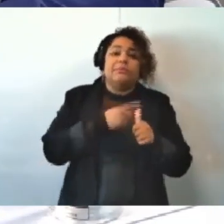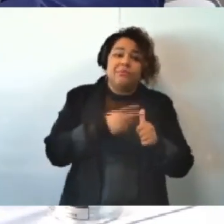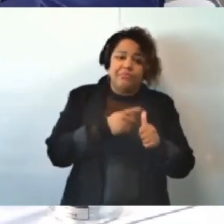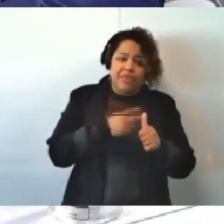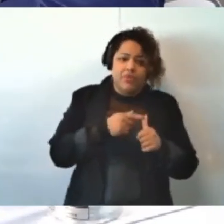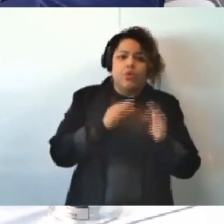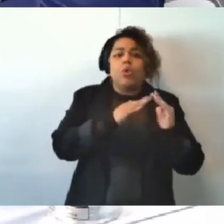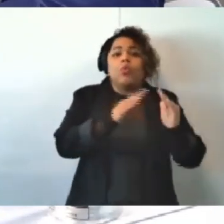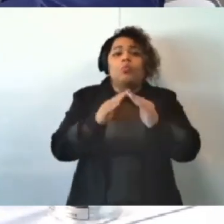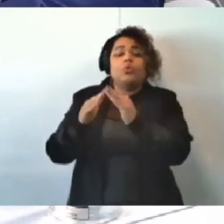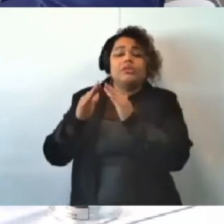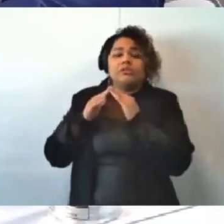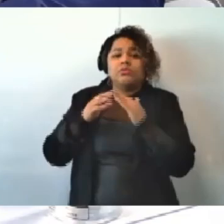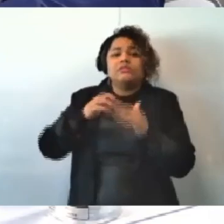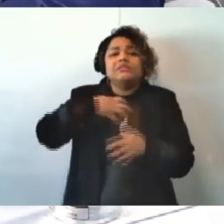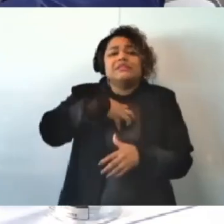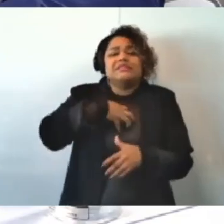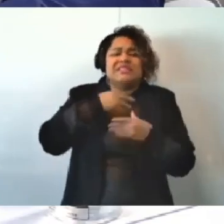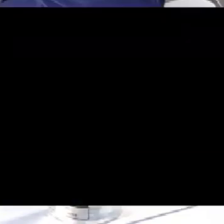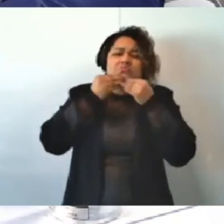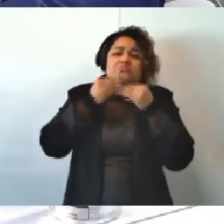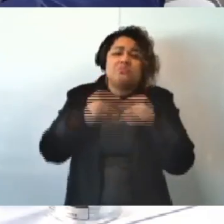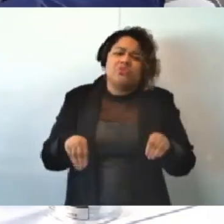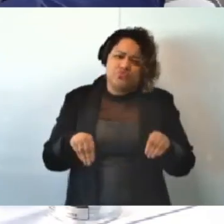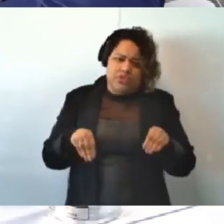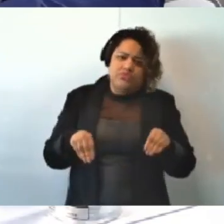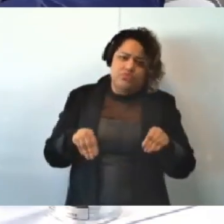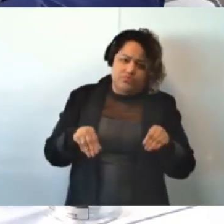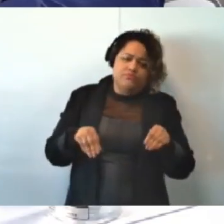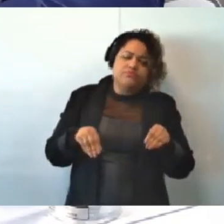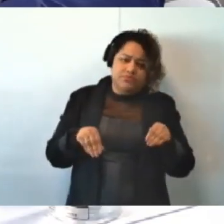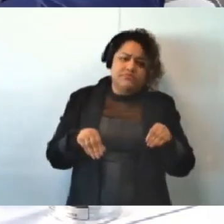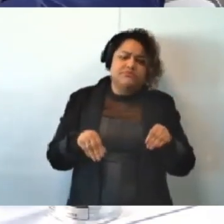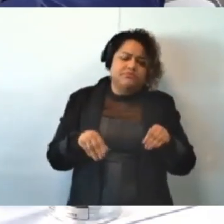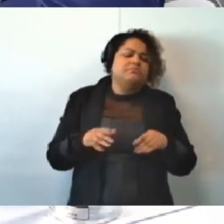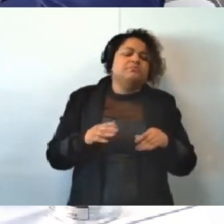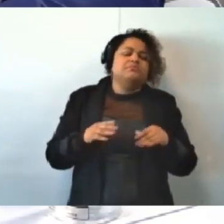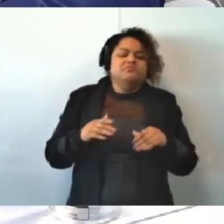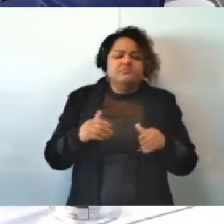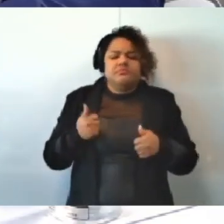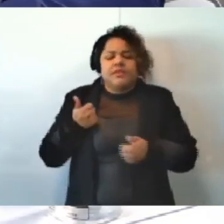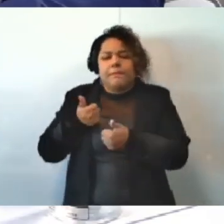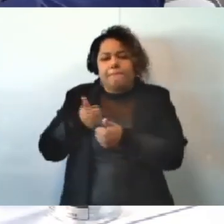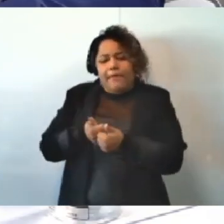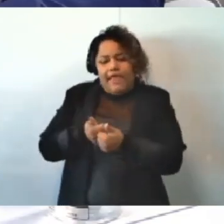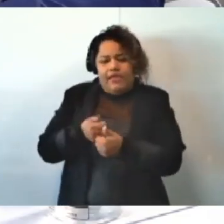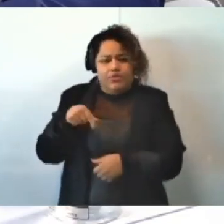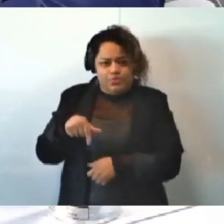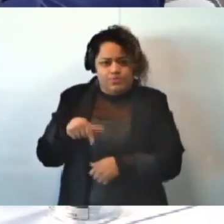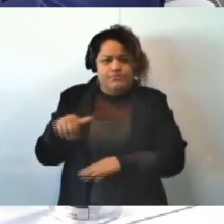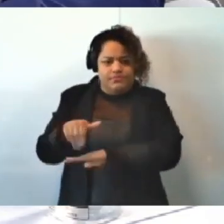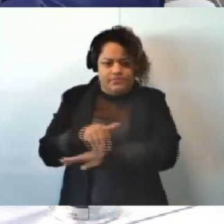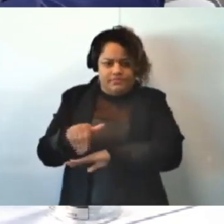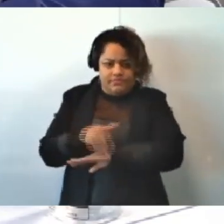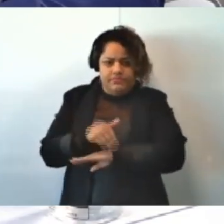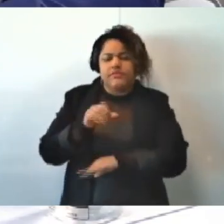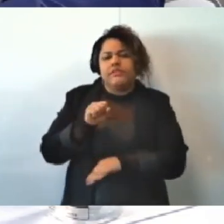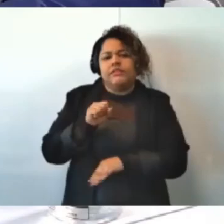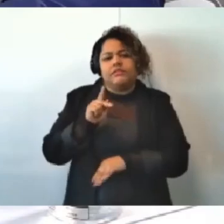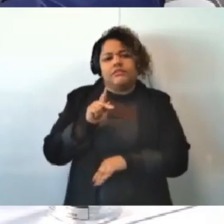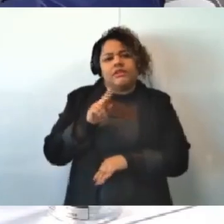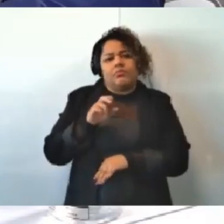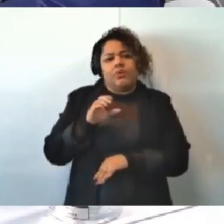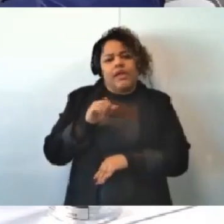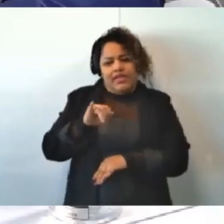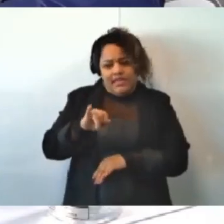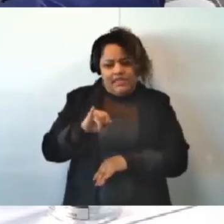sentindo prejudicados, os moradores que moram ali, né, bem próximo a essa grande mudança que haverá,